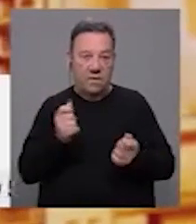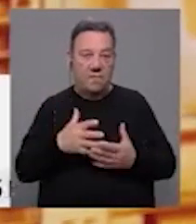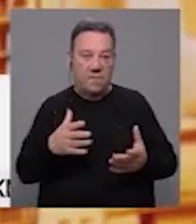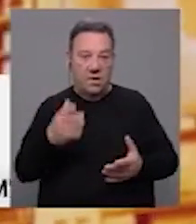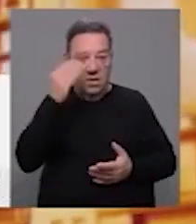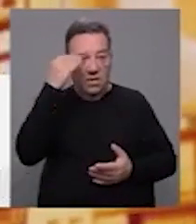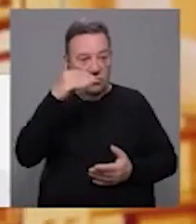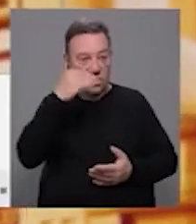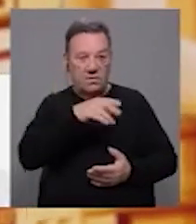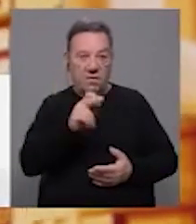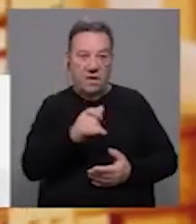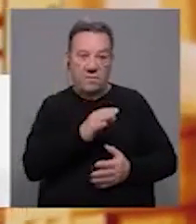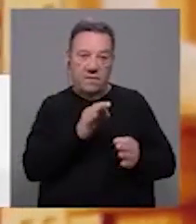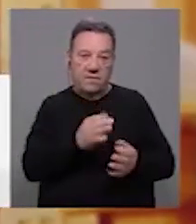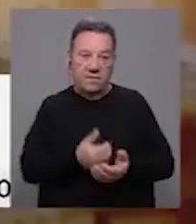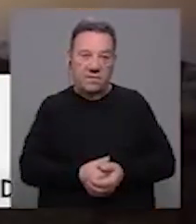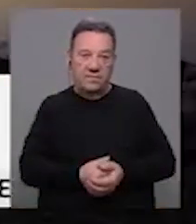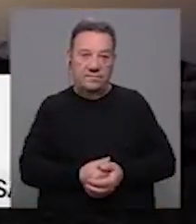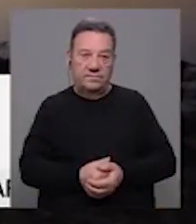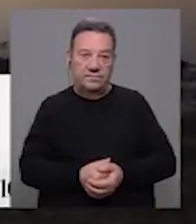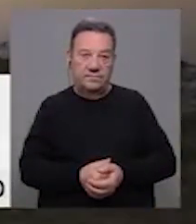maior educação ambiental.